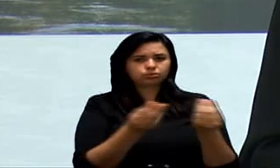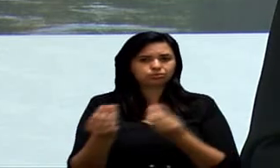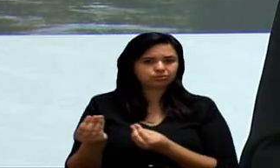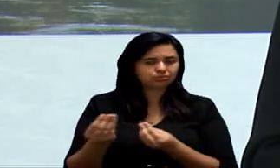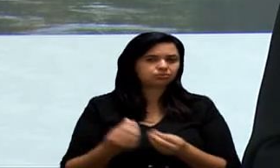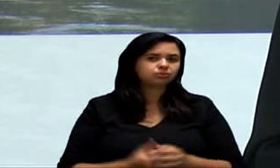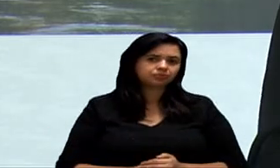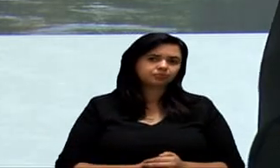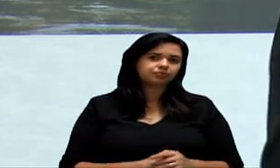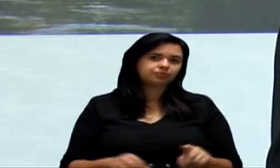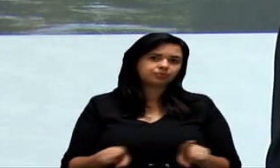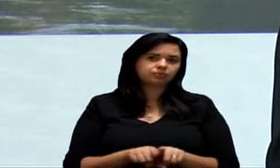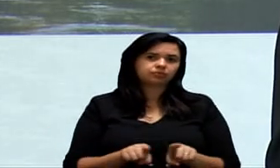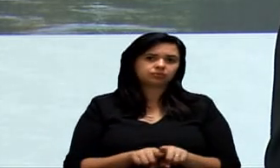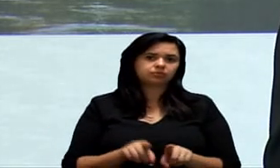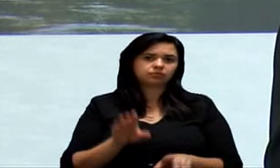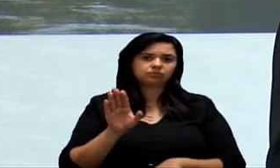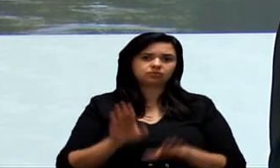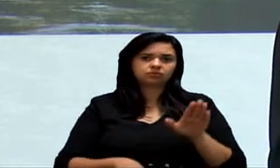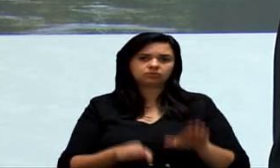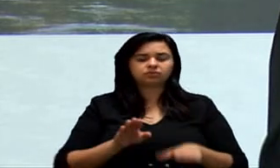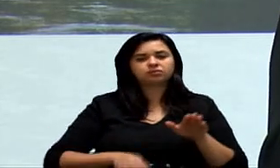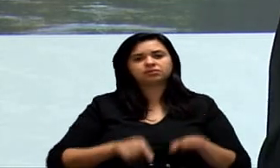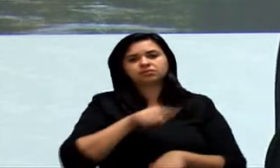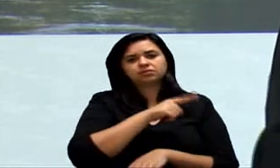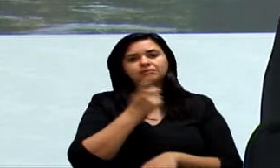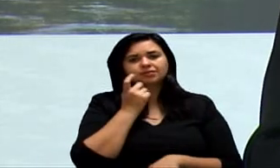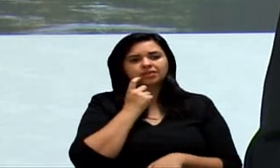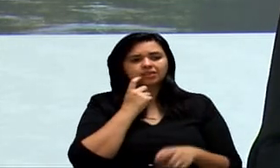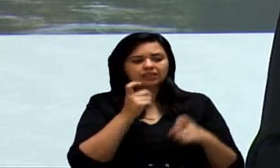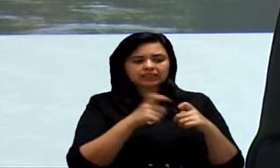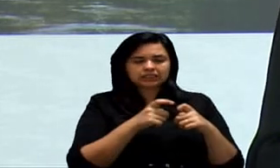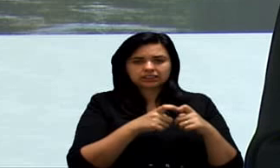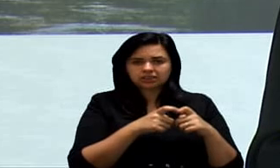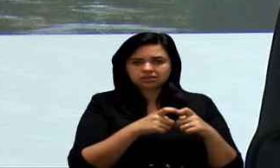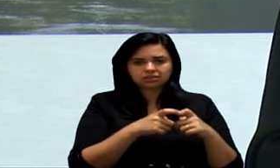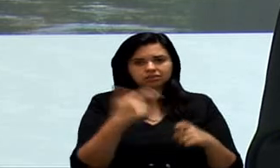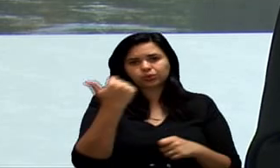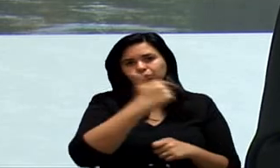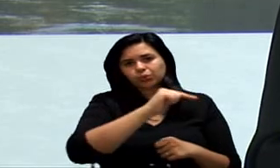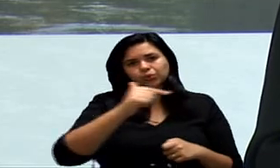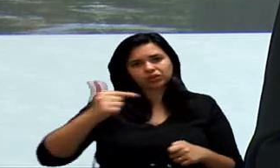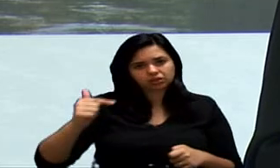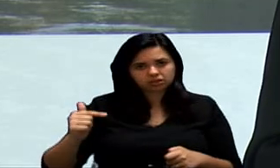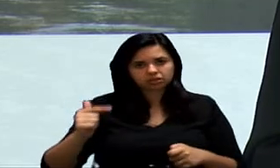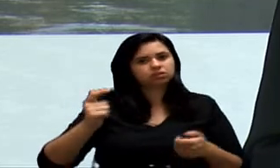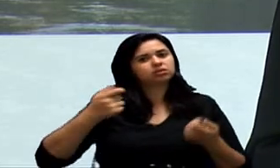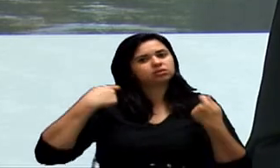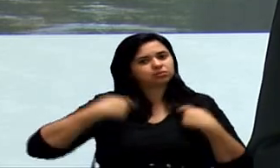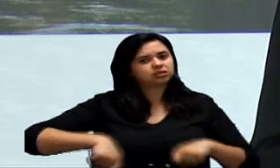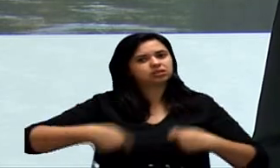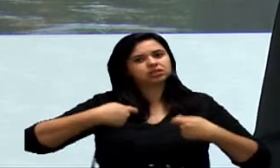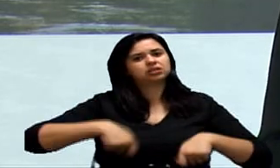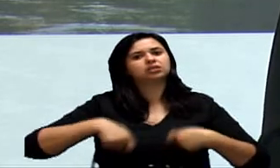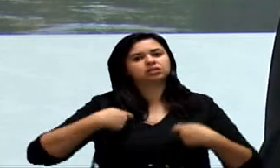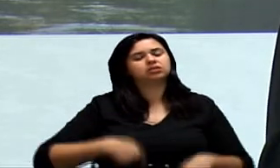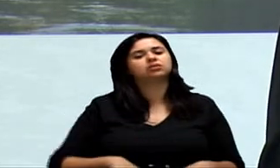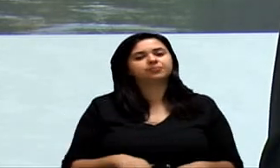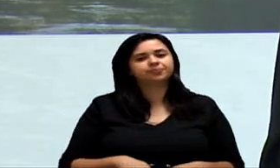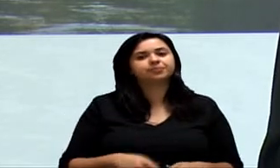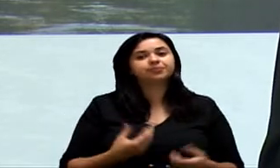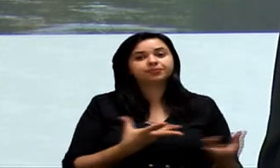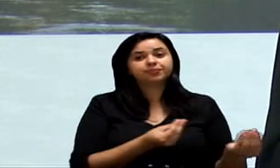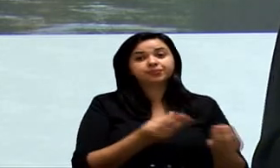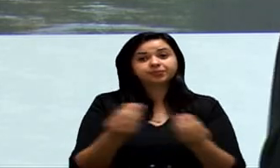respeito do tratamento odontológico é imenso ali. A necessidade vem cada dia aumentando, e